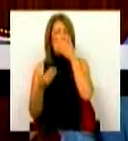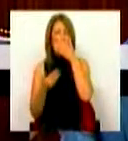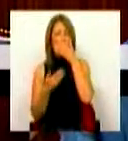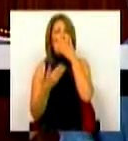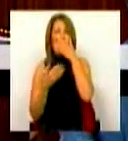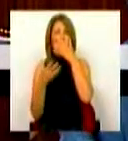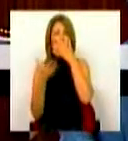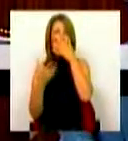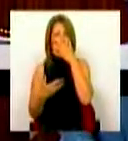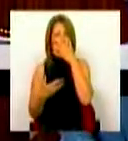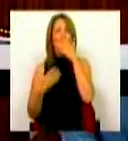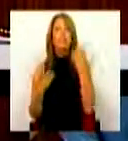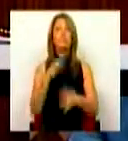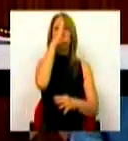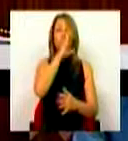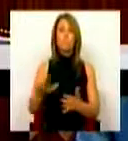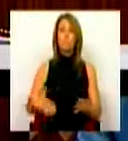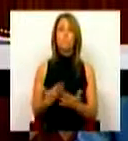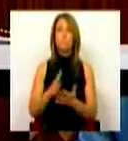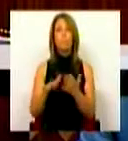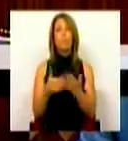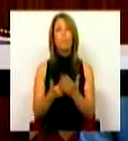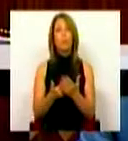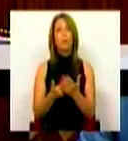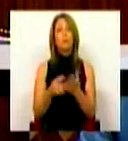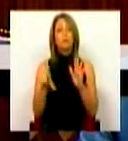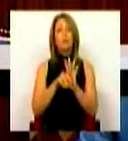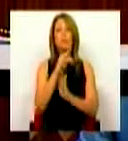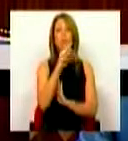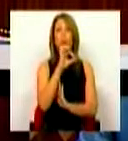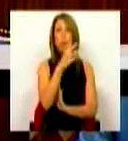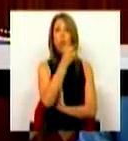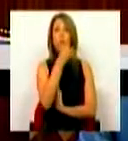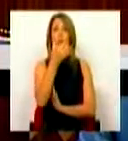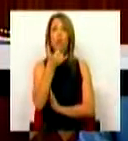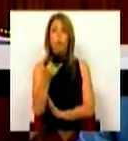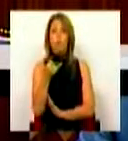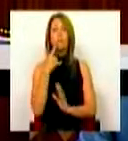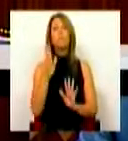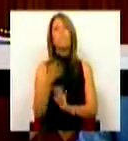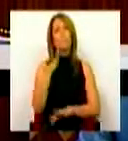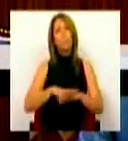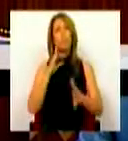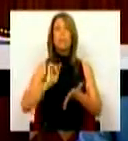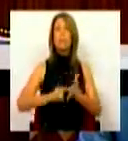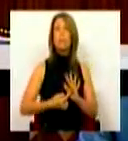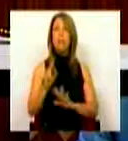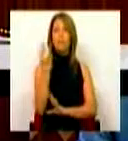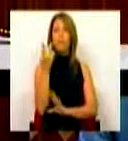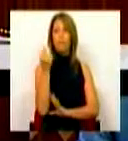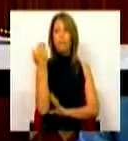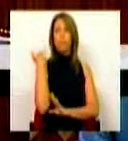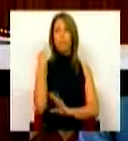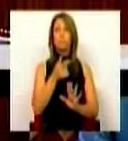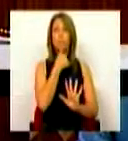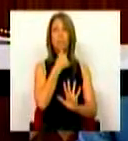Governo apresenta uma proposta de alteração à Lei 38 de 2012, sobretudo dada a necessidade de acomodar duas recentes